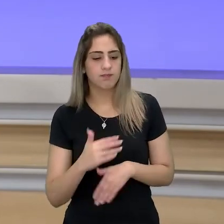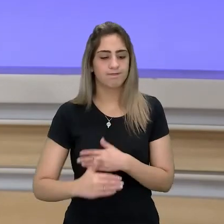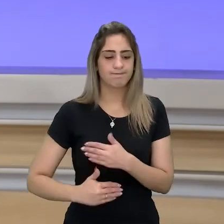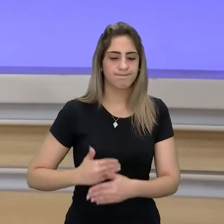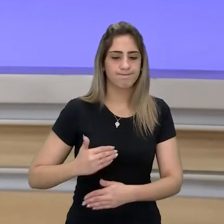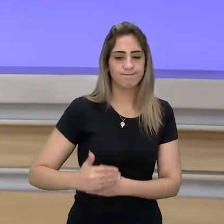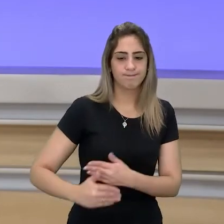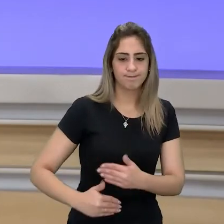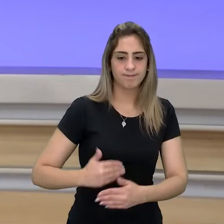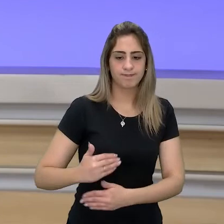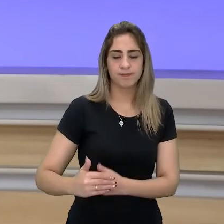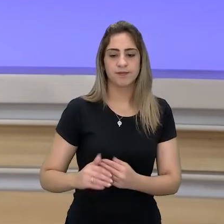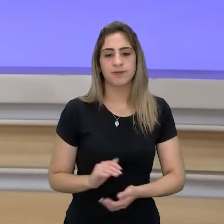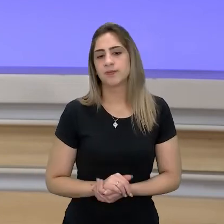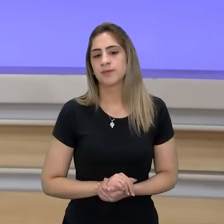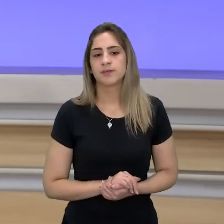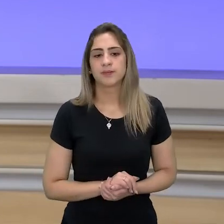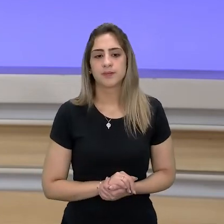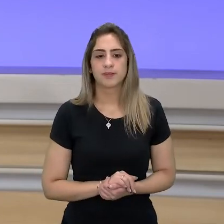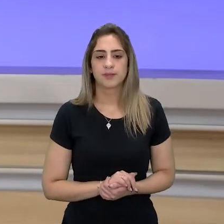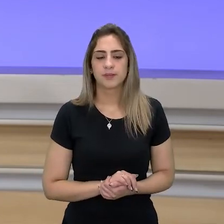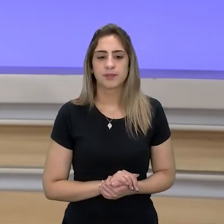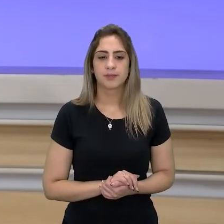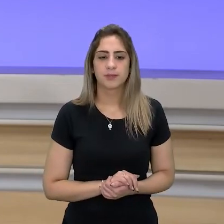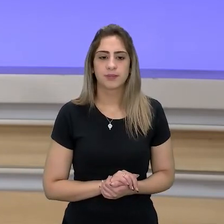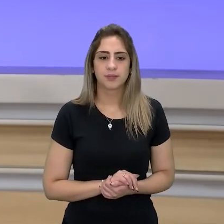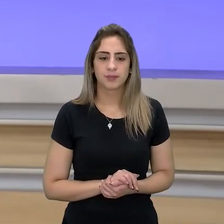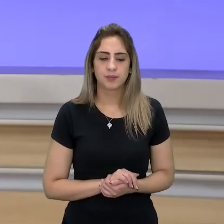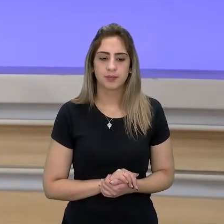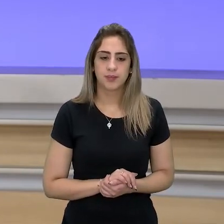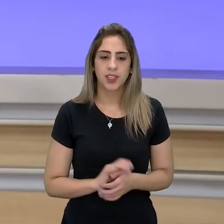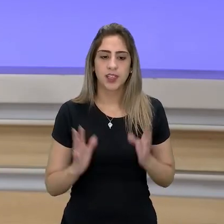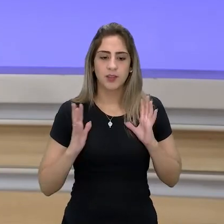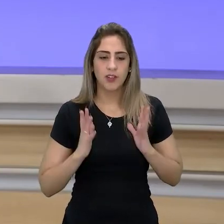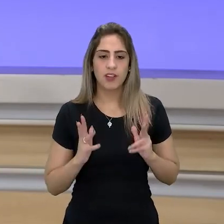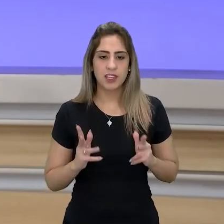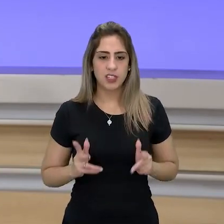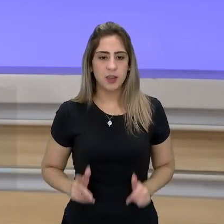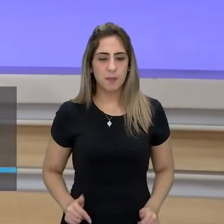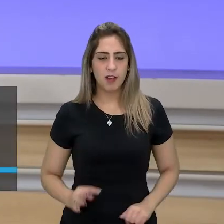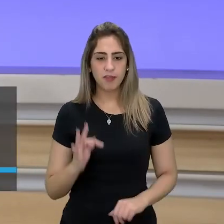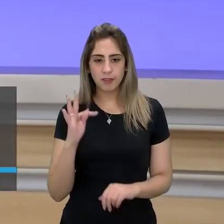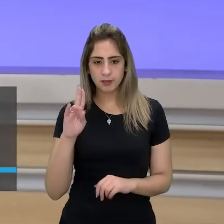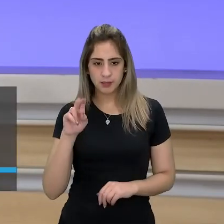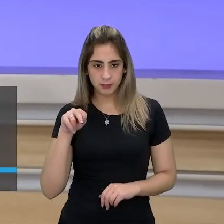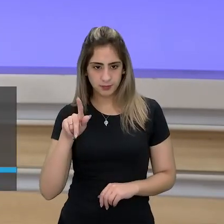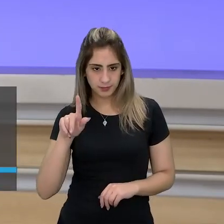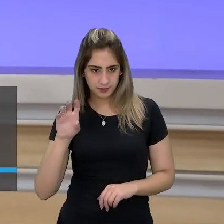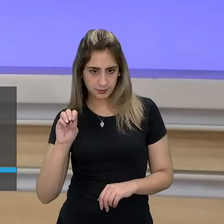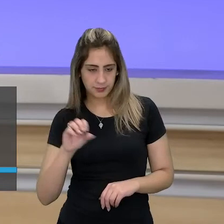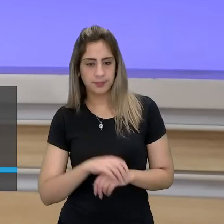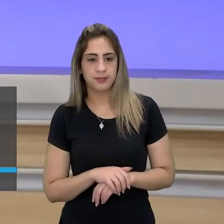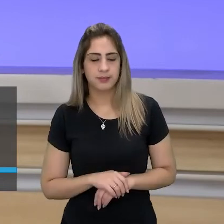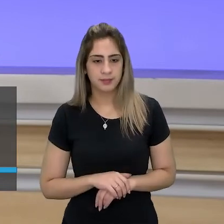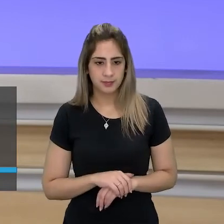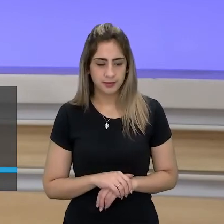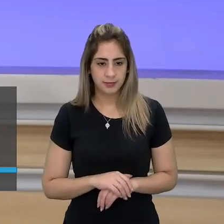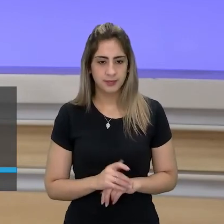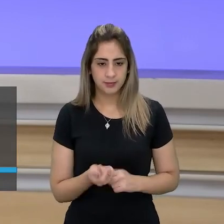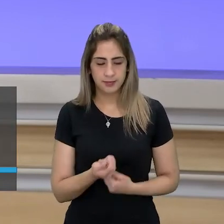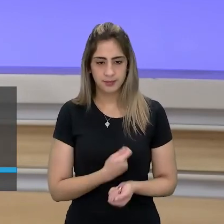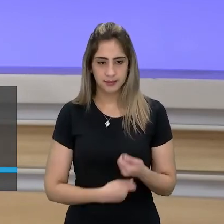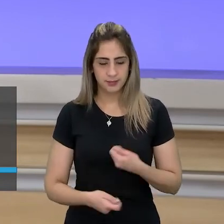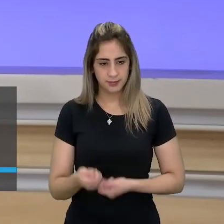atividade fungicida. E aí, então, né, a gente apresentou mais um exemplo, né, de um